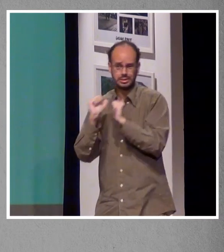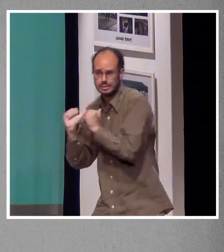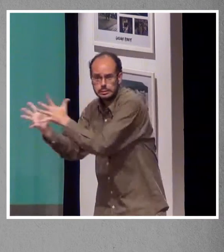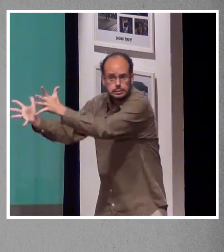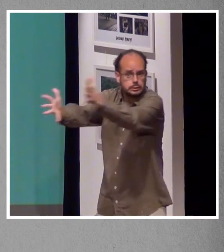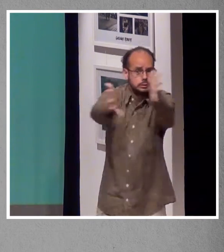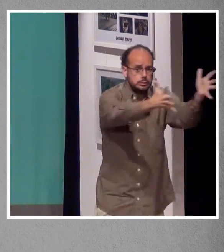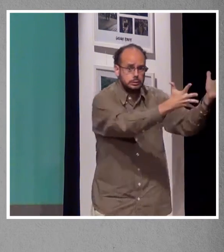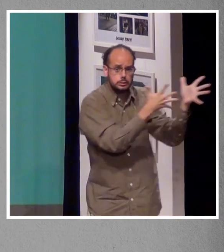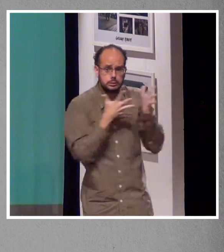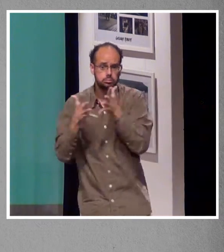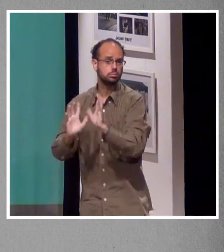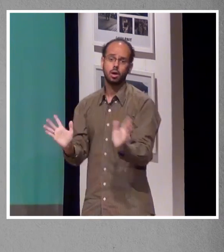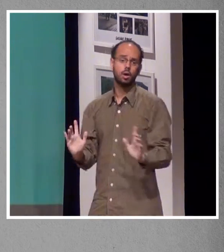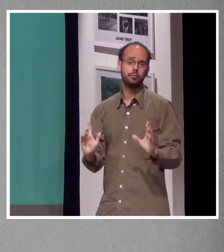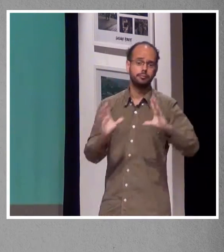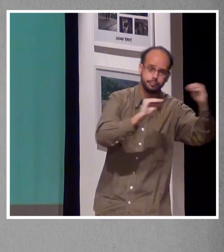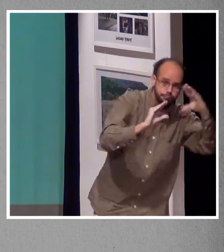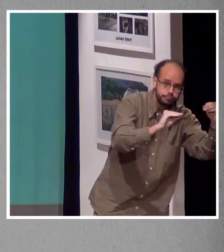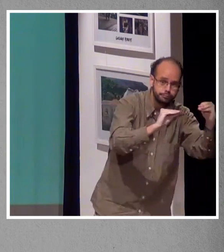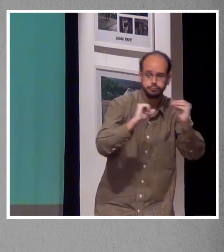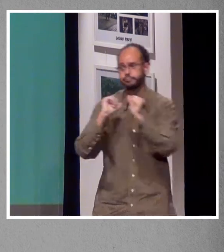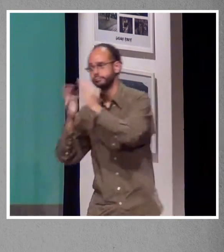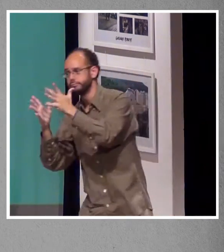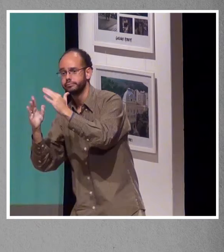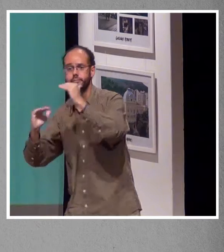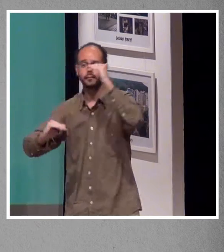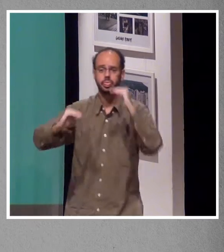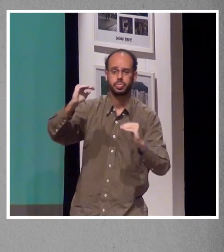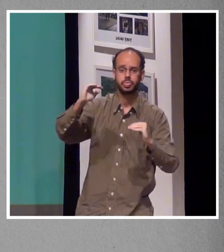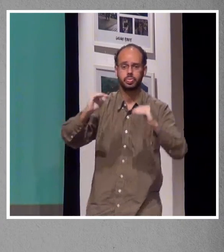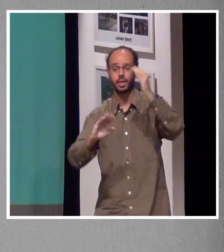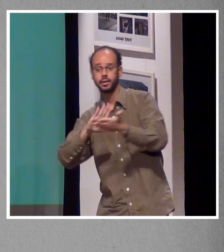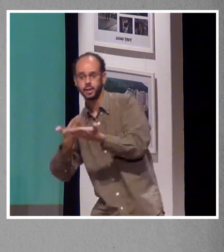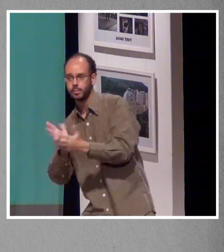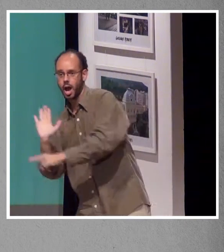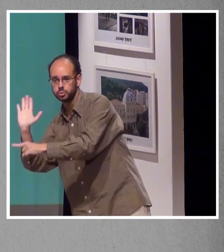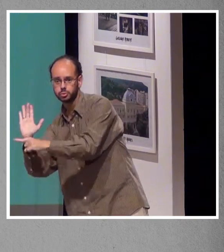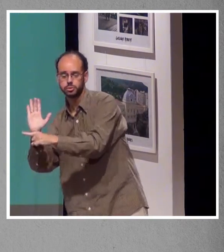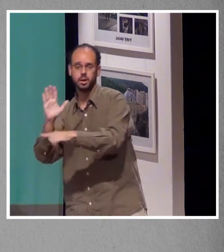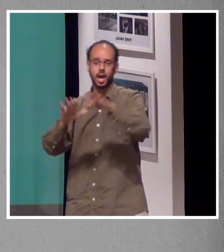Bem, né, eu me comprometo, eu assumo que, e vejo aqui no INES, né,